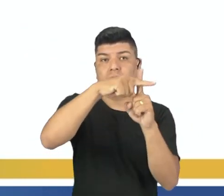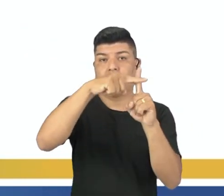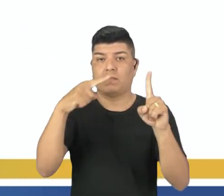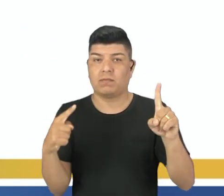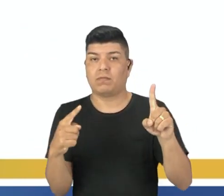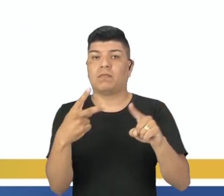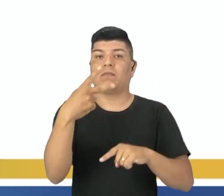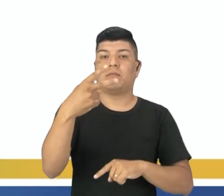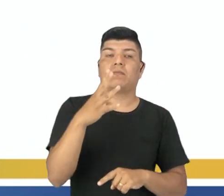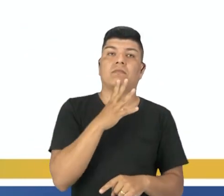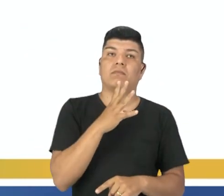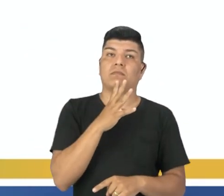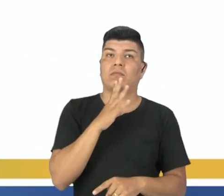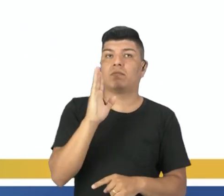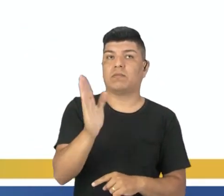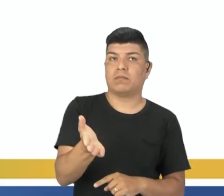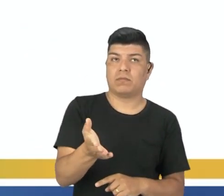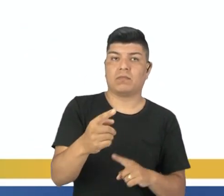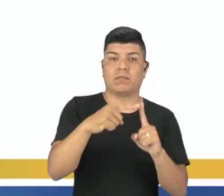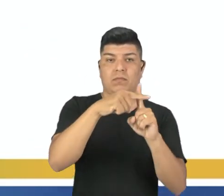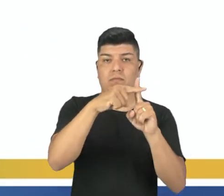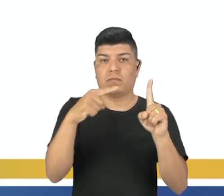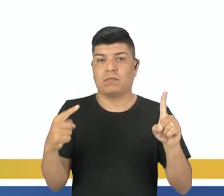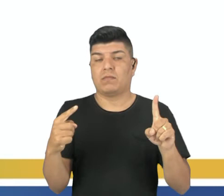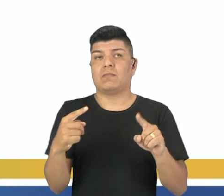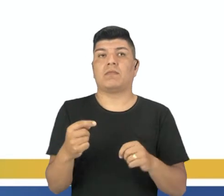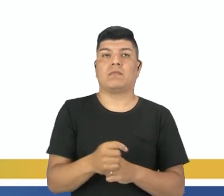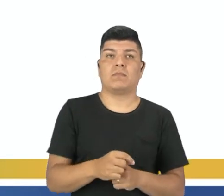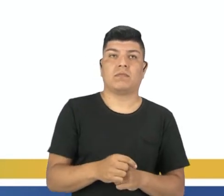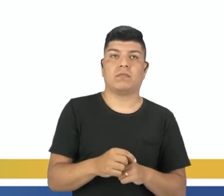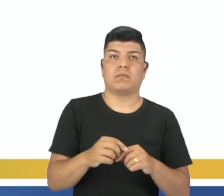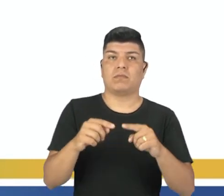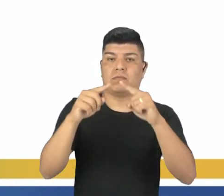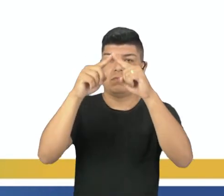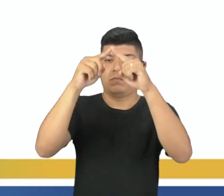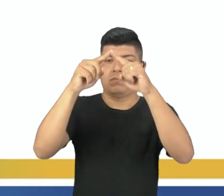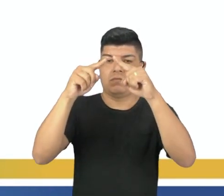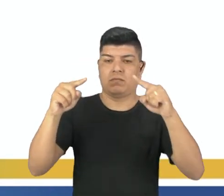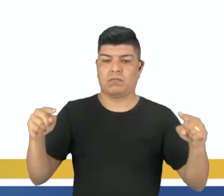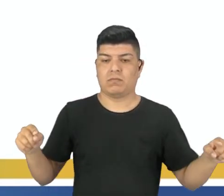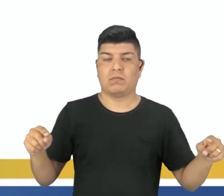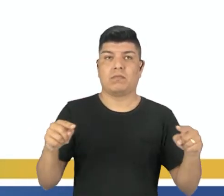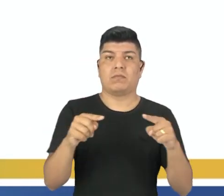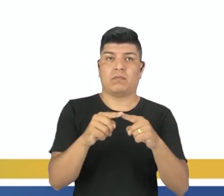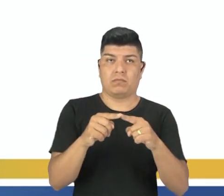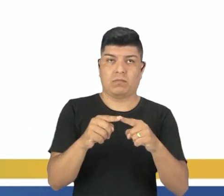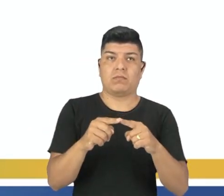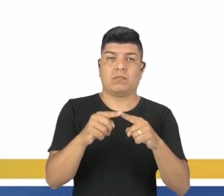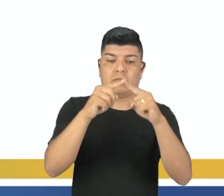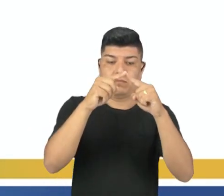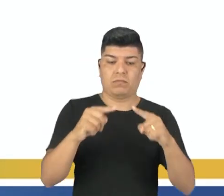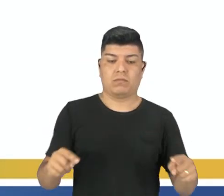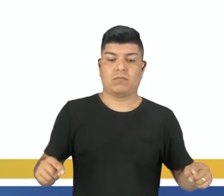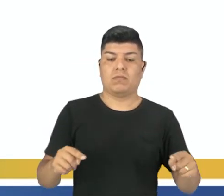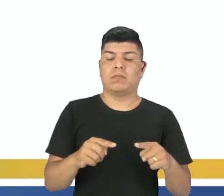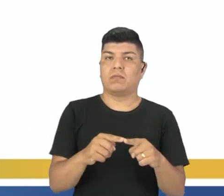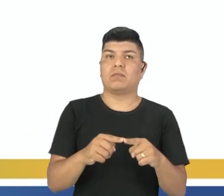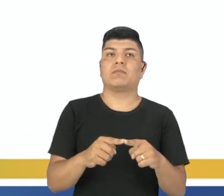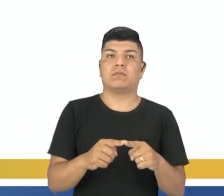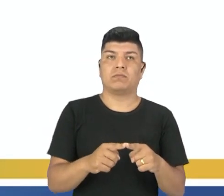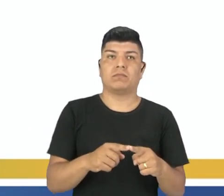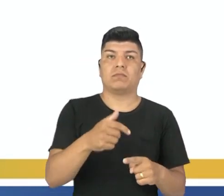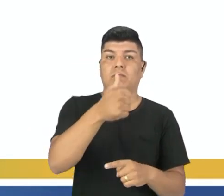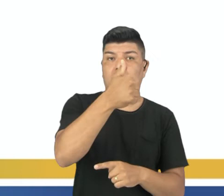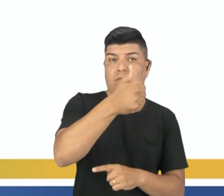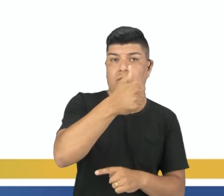figuras que nós conhecemos né então nós vamos dividir essa figura em um retângulo e um triângulo o a figura 1 que